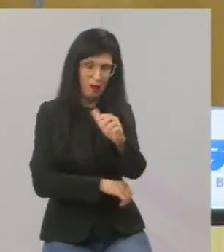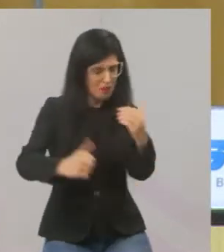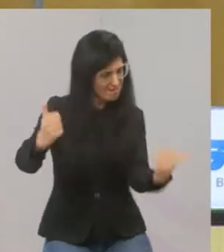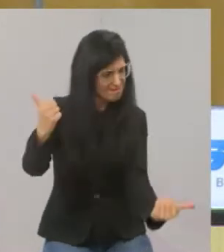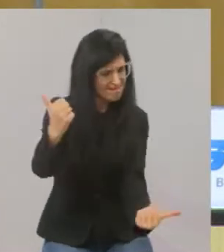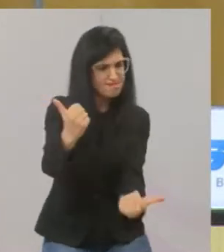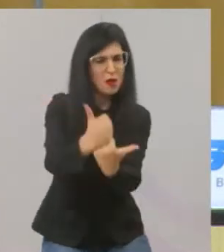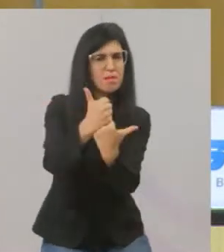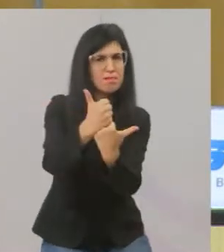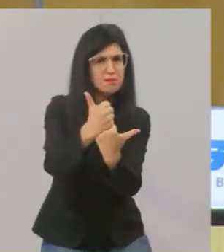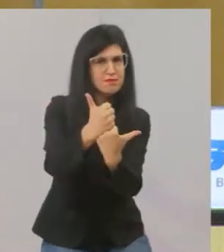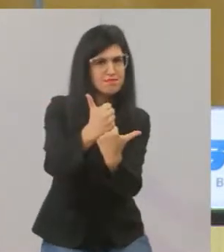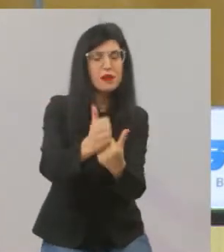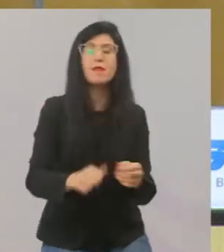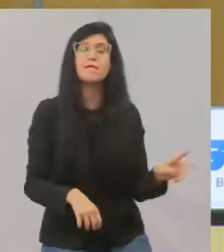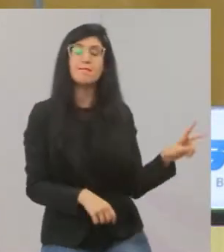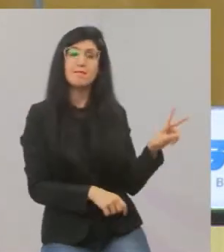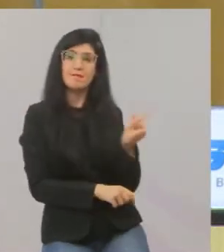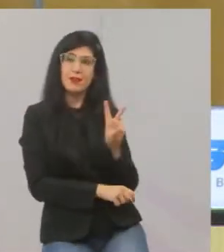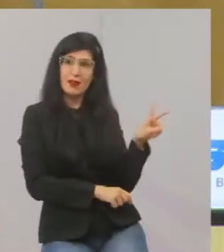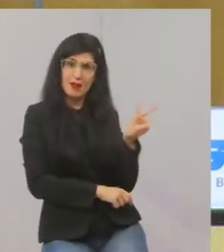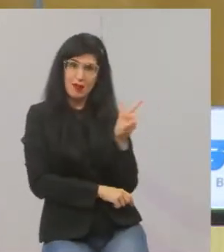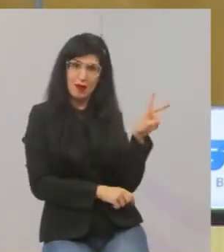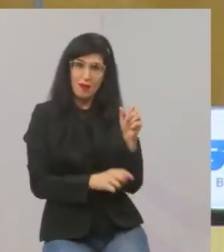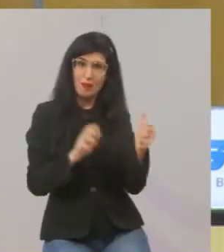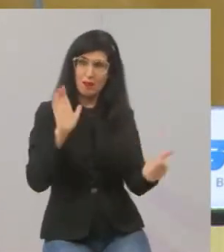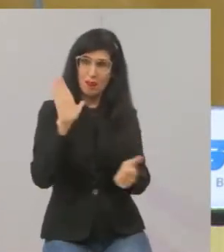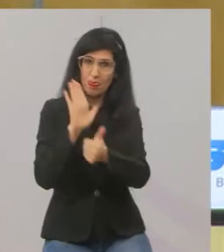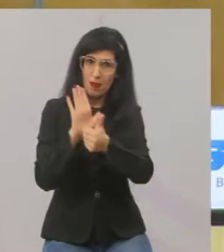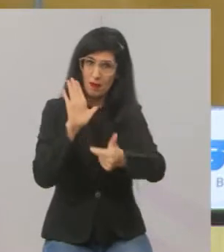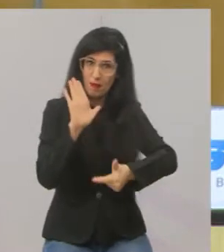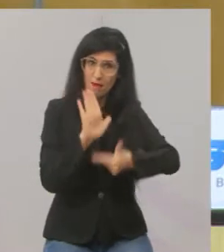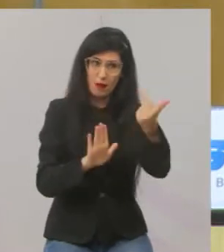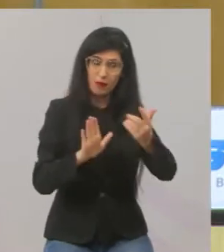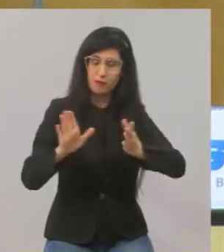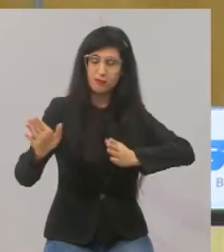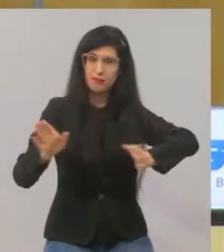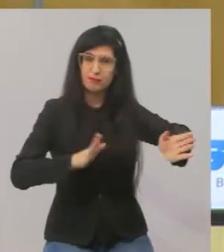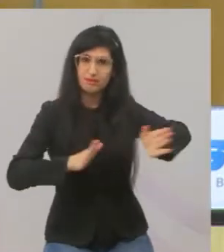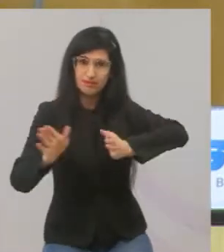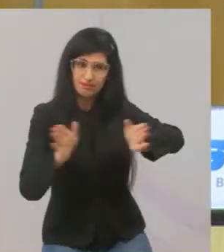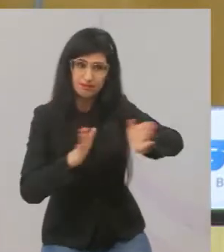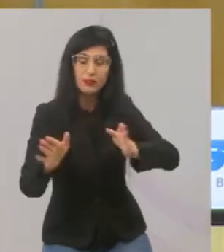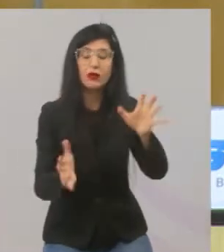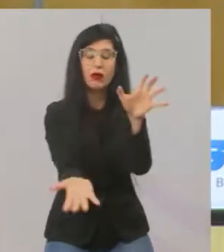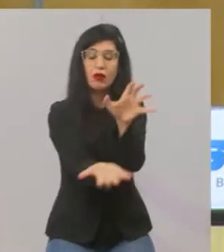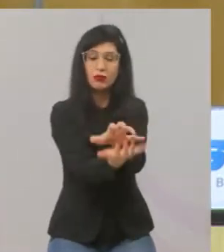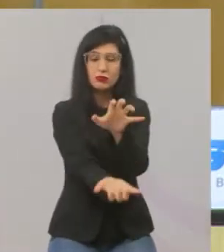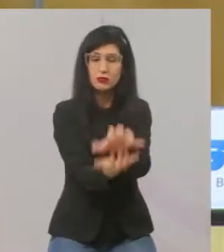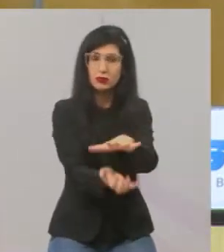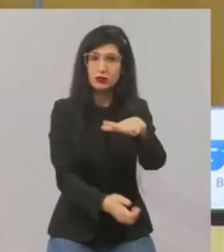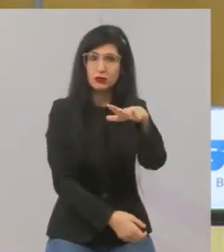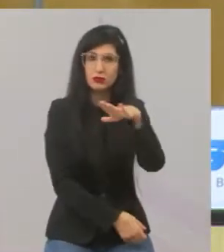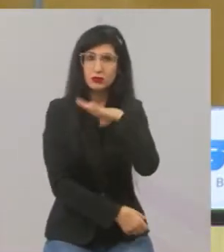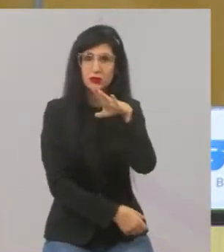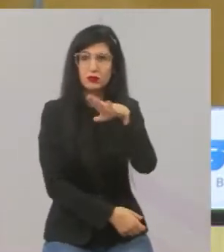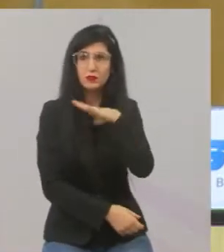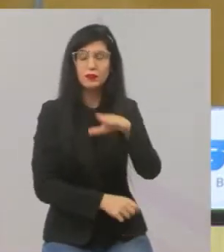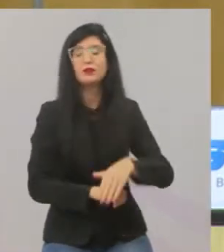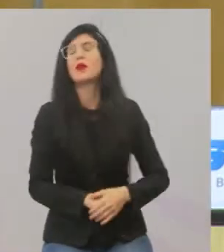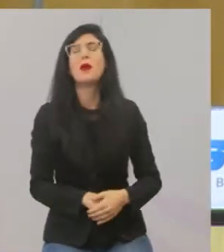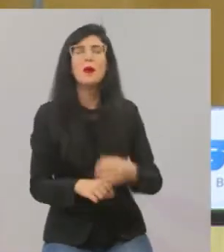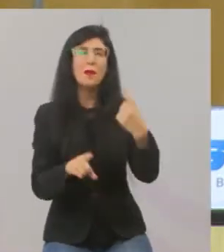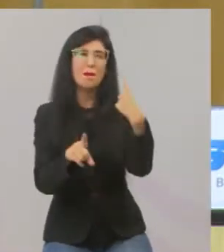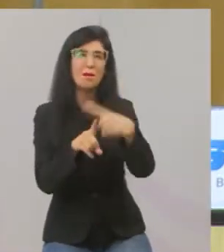assume o mandato de vereador da 17ª Legislatura da Câmara Municipal de Jacareí, em razão da renúncia